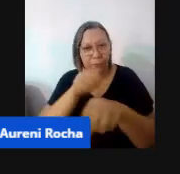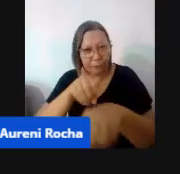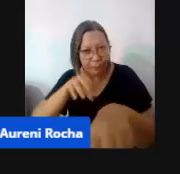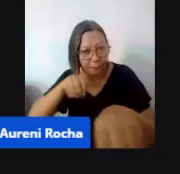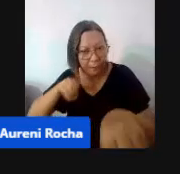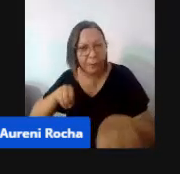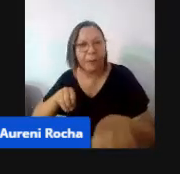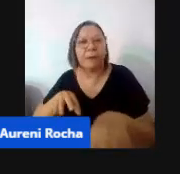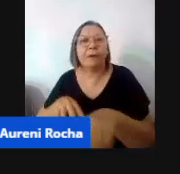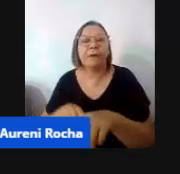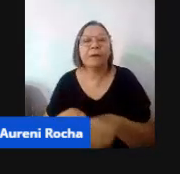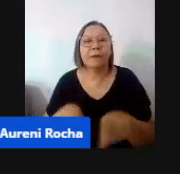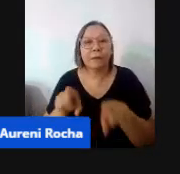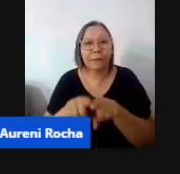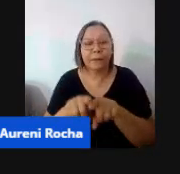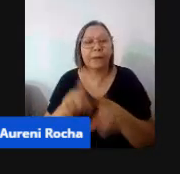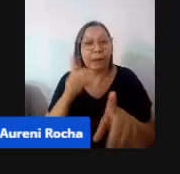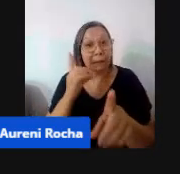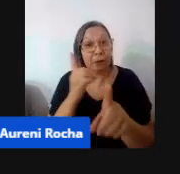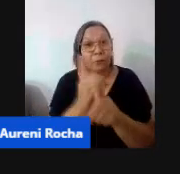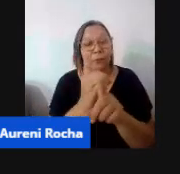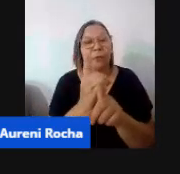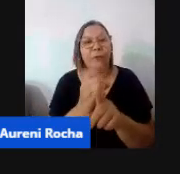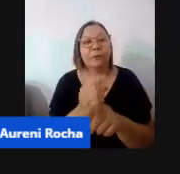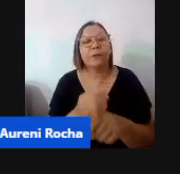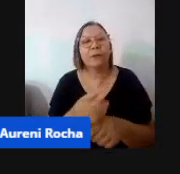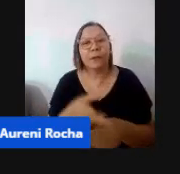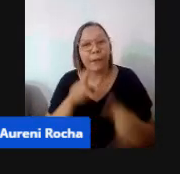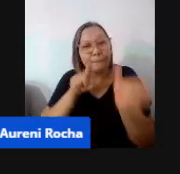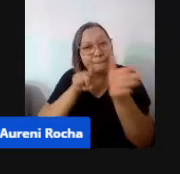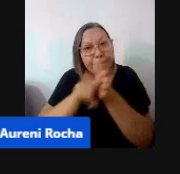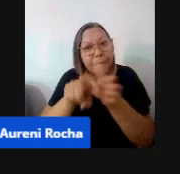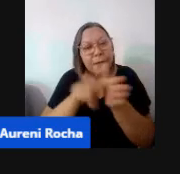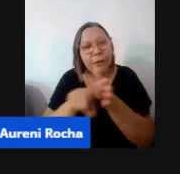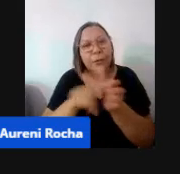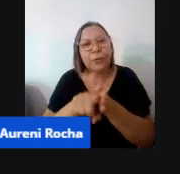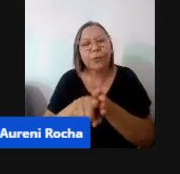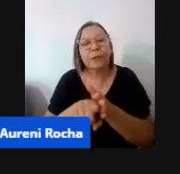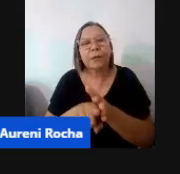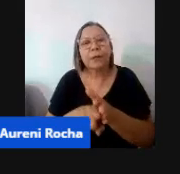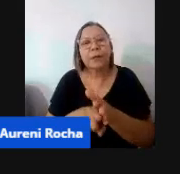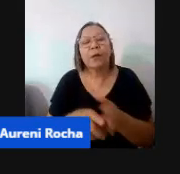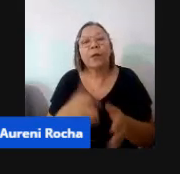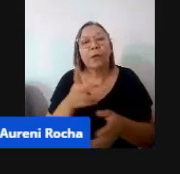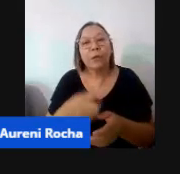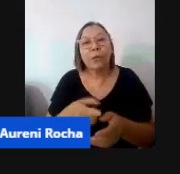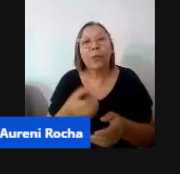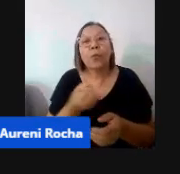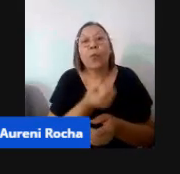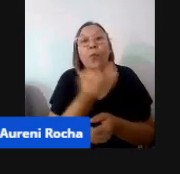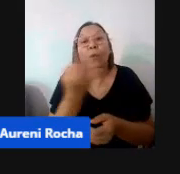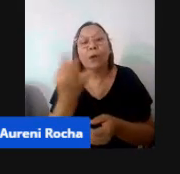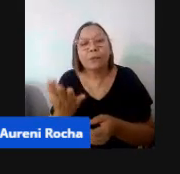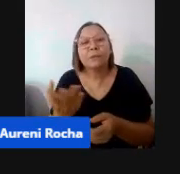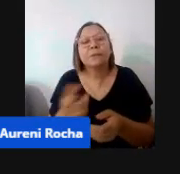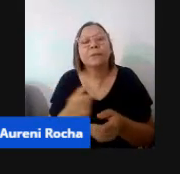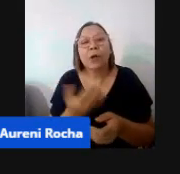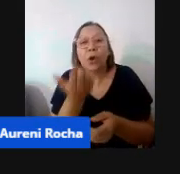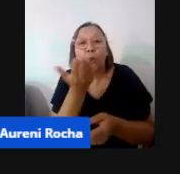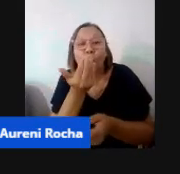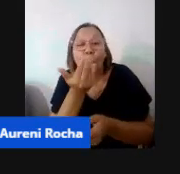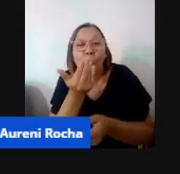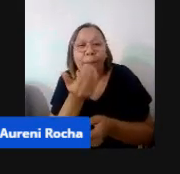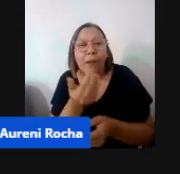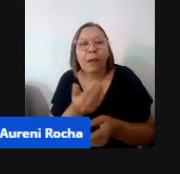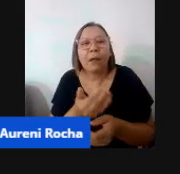encontro eu pergunto para eles com que frequência eles comem fast food. E aí eu trago a